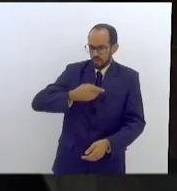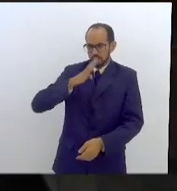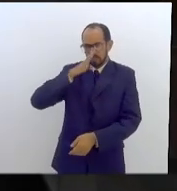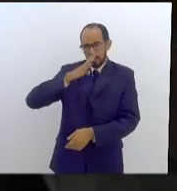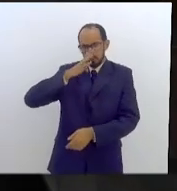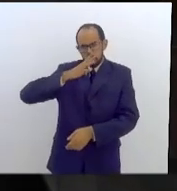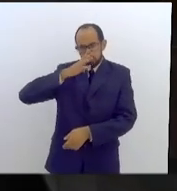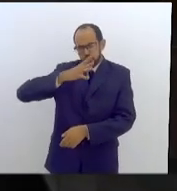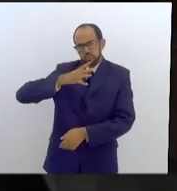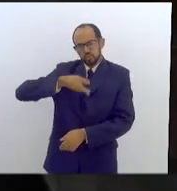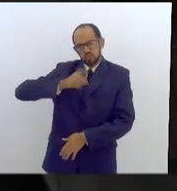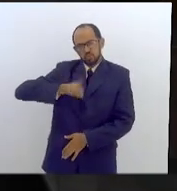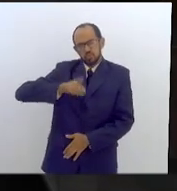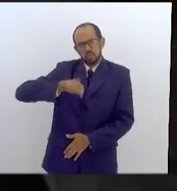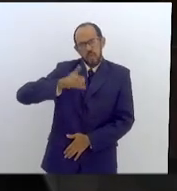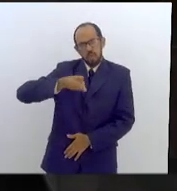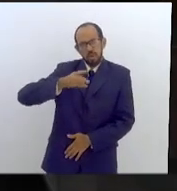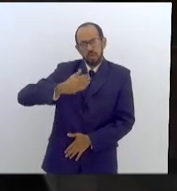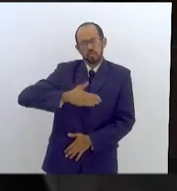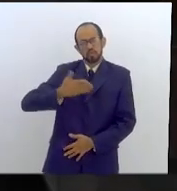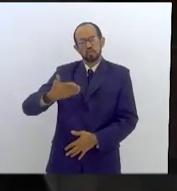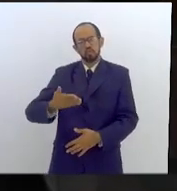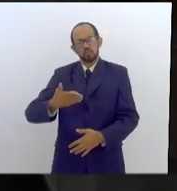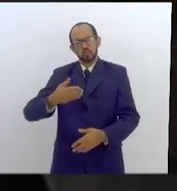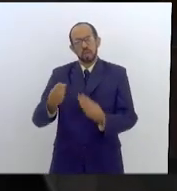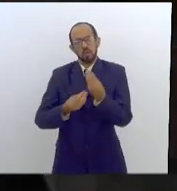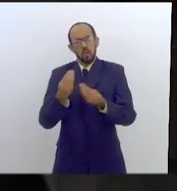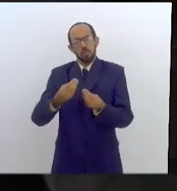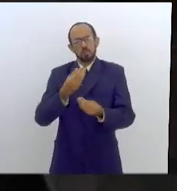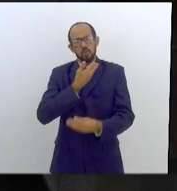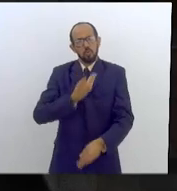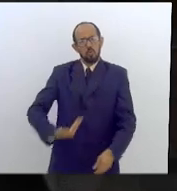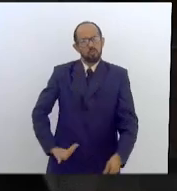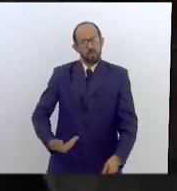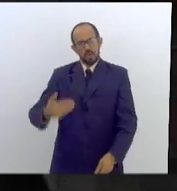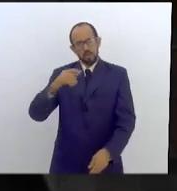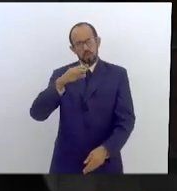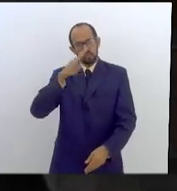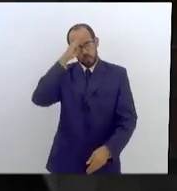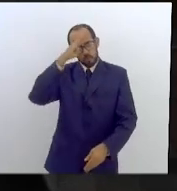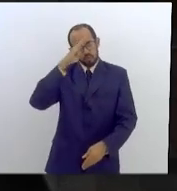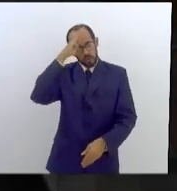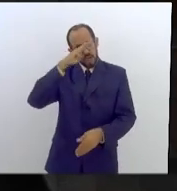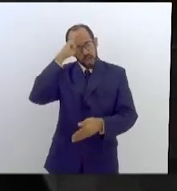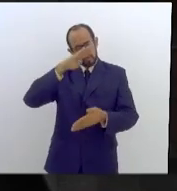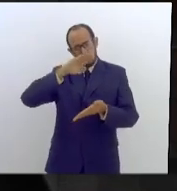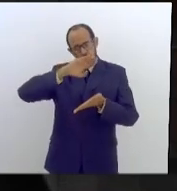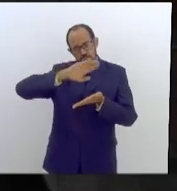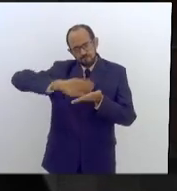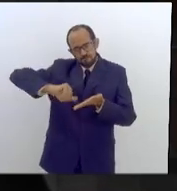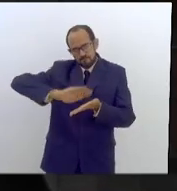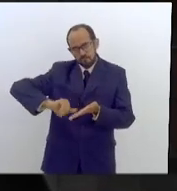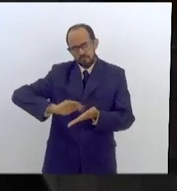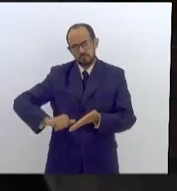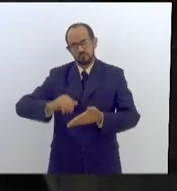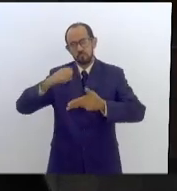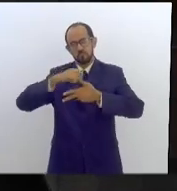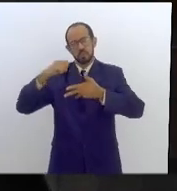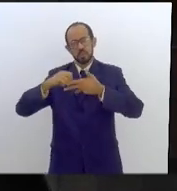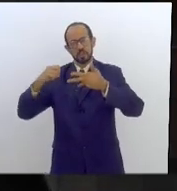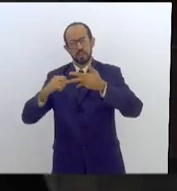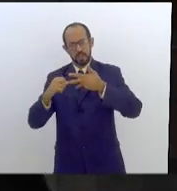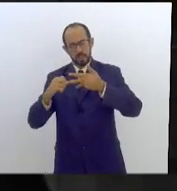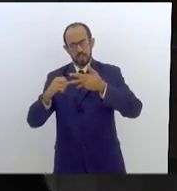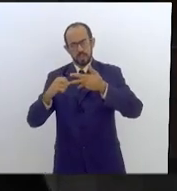aberrações né É espantoso como o governo bolsonaro esvaziou o Enem Esse instrumento tão importante